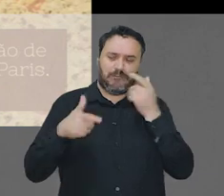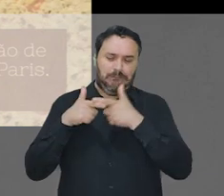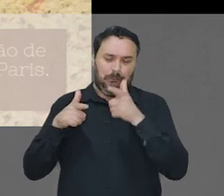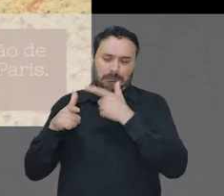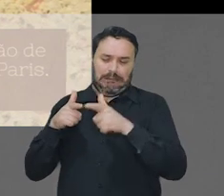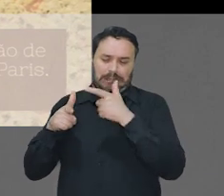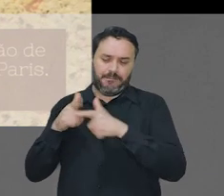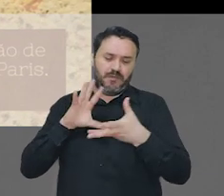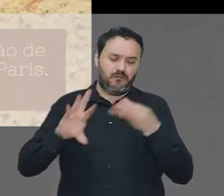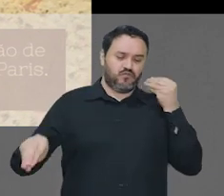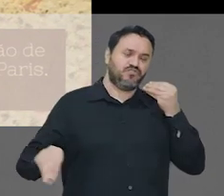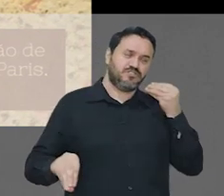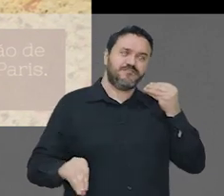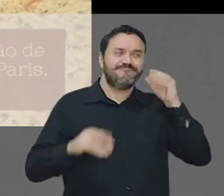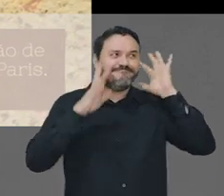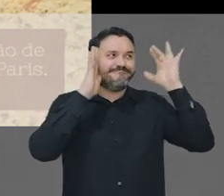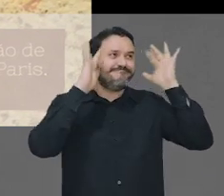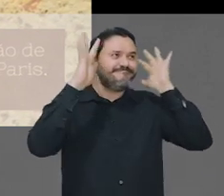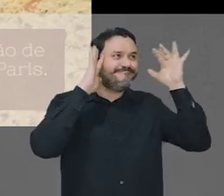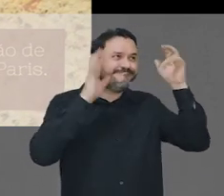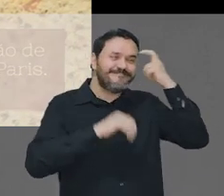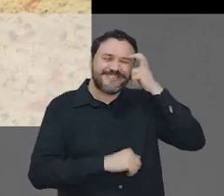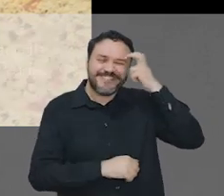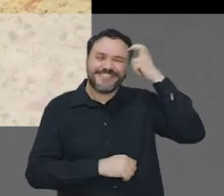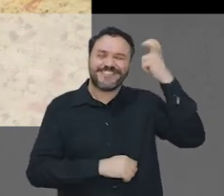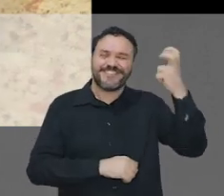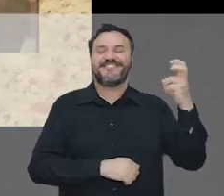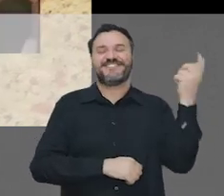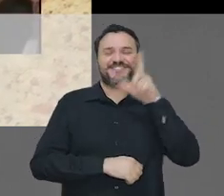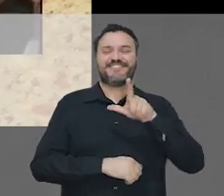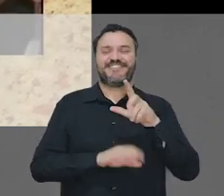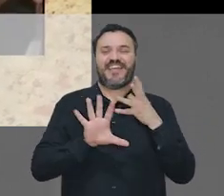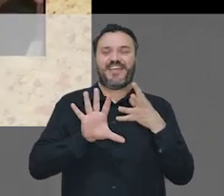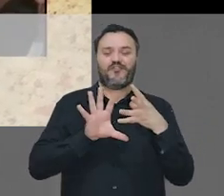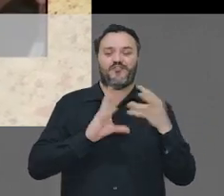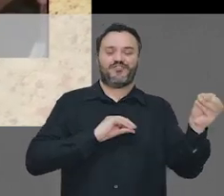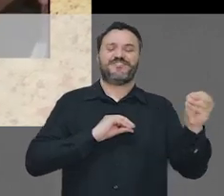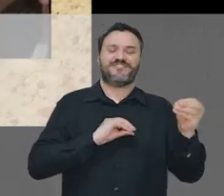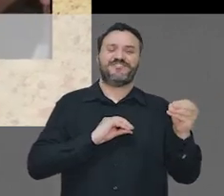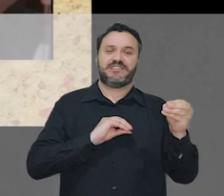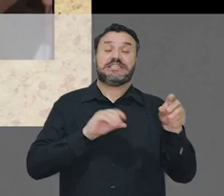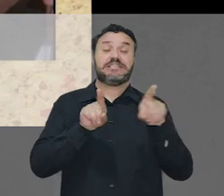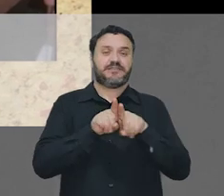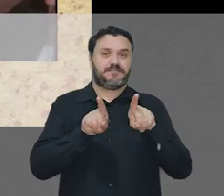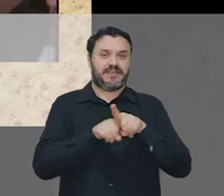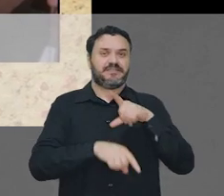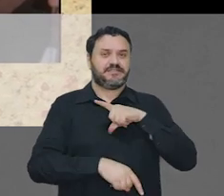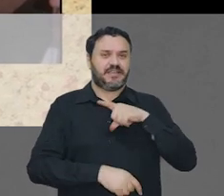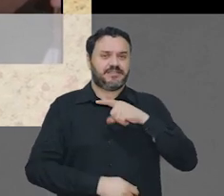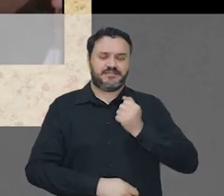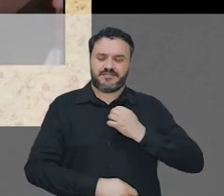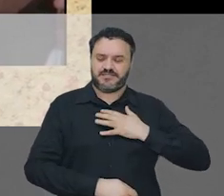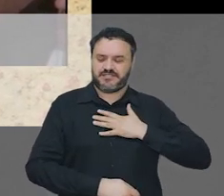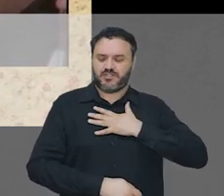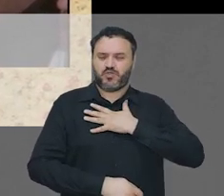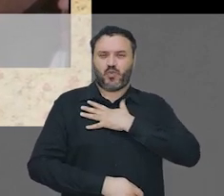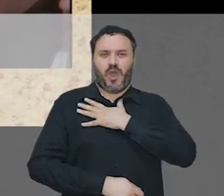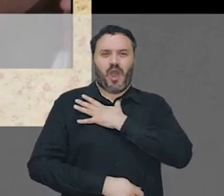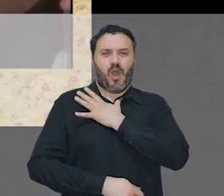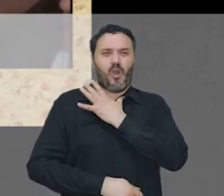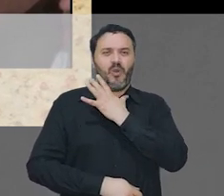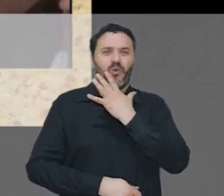da inteligência. Também há um amplo espaço para a sensualidade e um